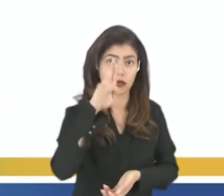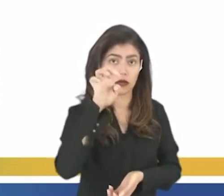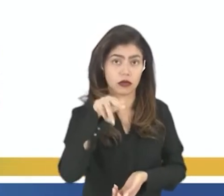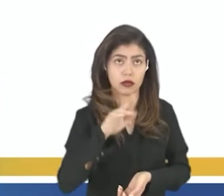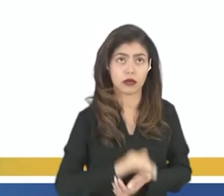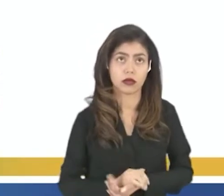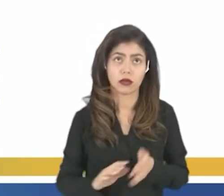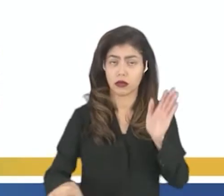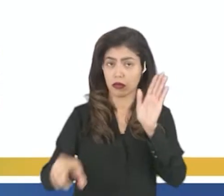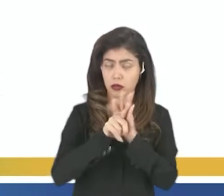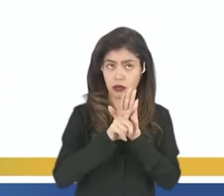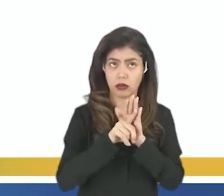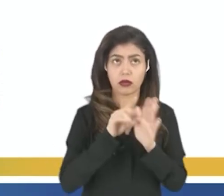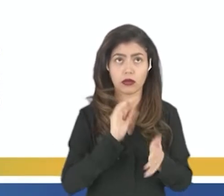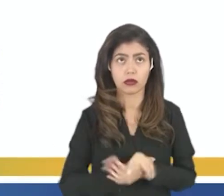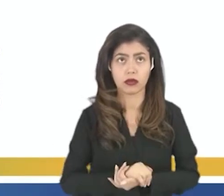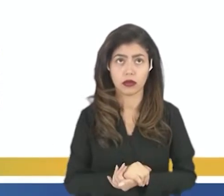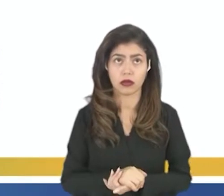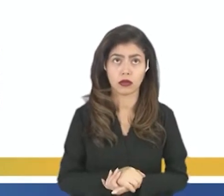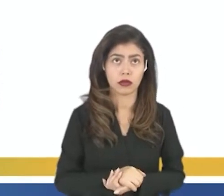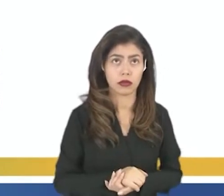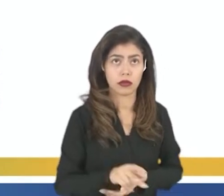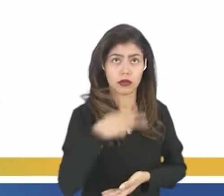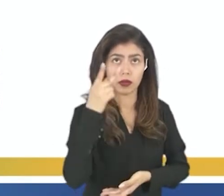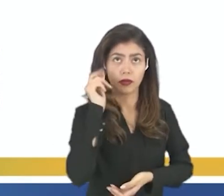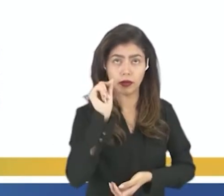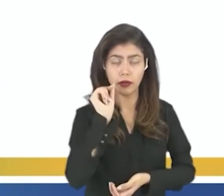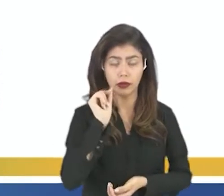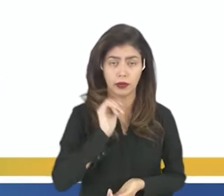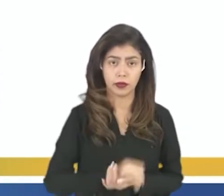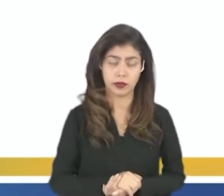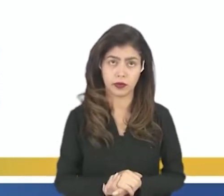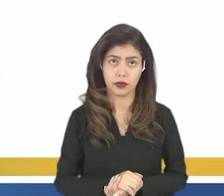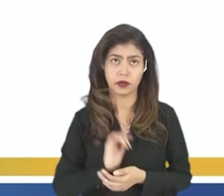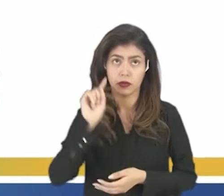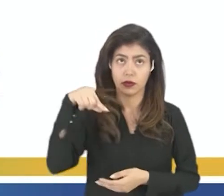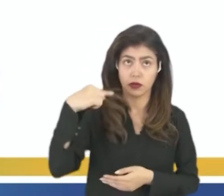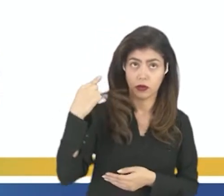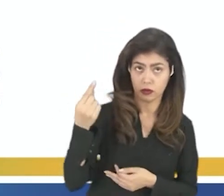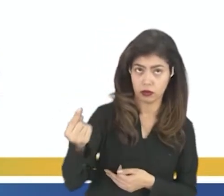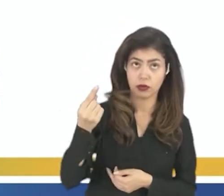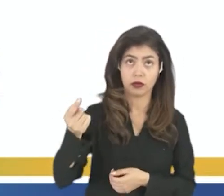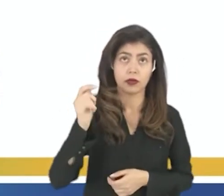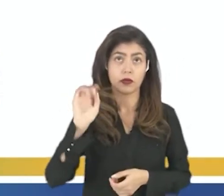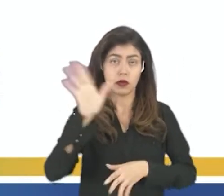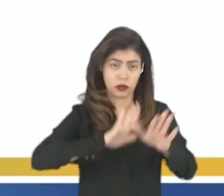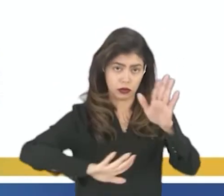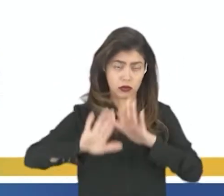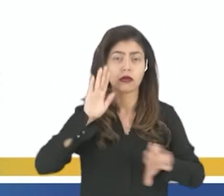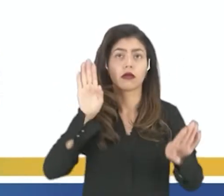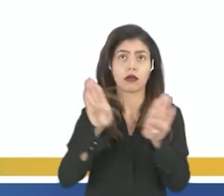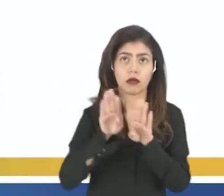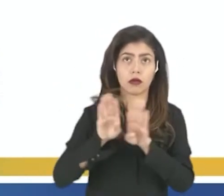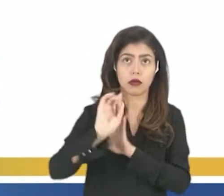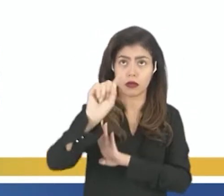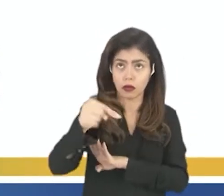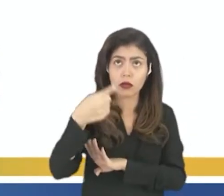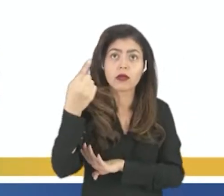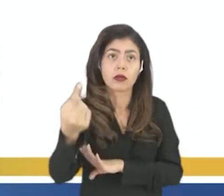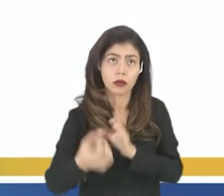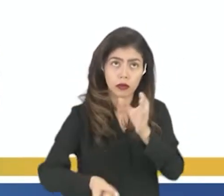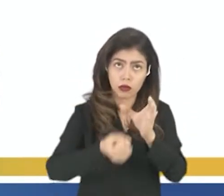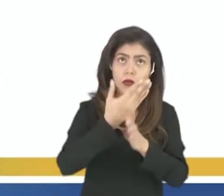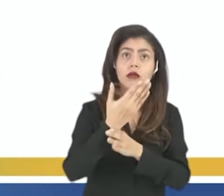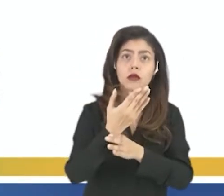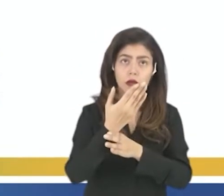e essa lei e ela vai dizer o que além de atender essas instalações tem que depois de gerar os